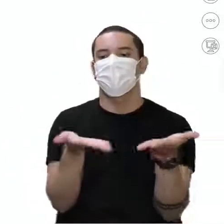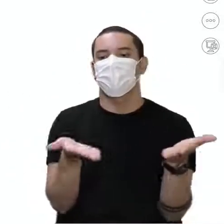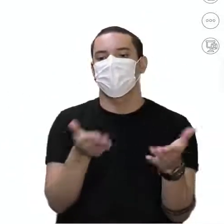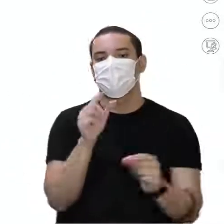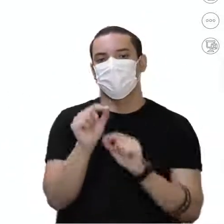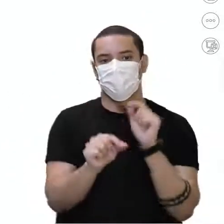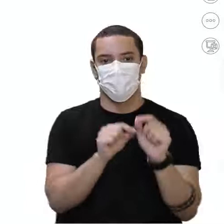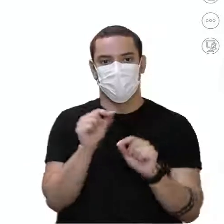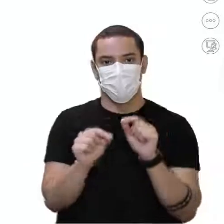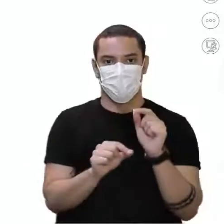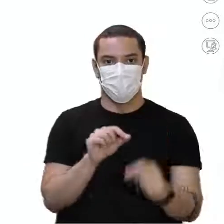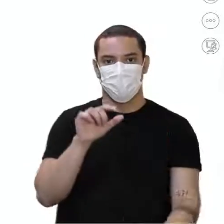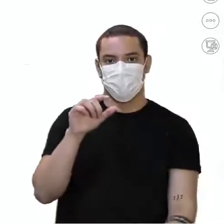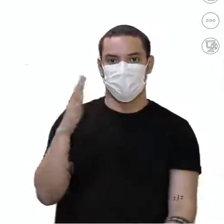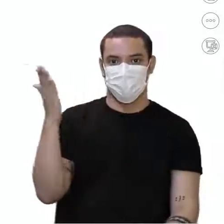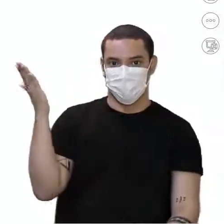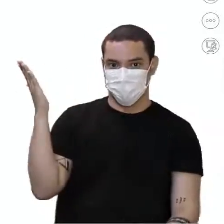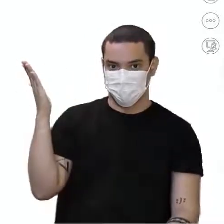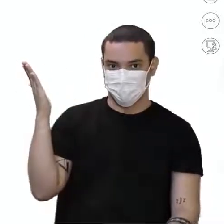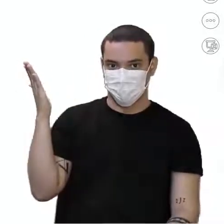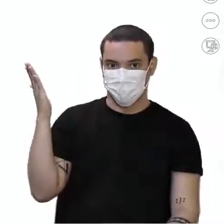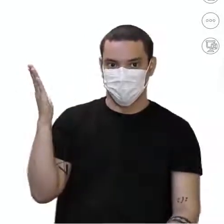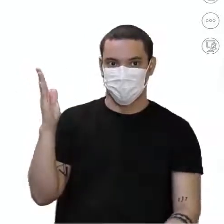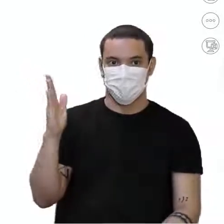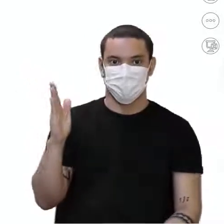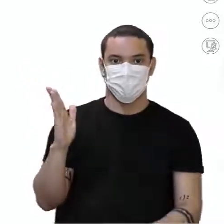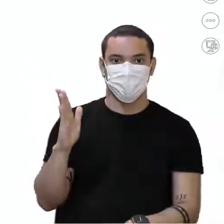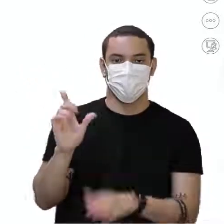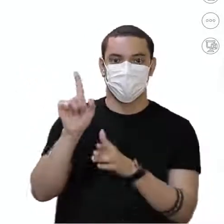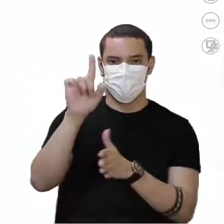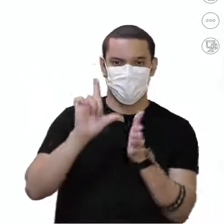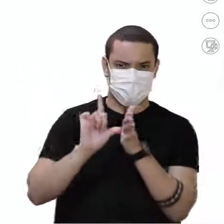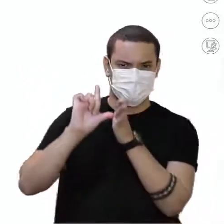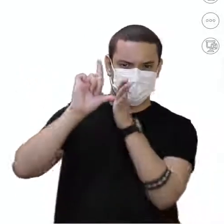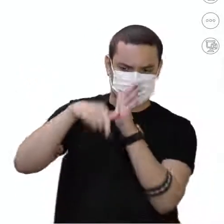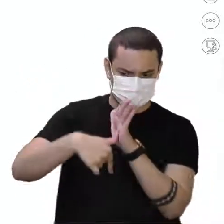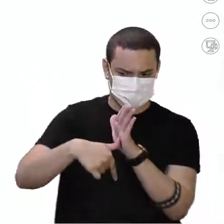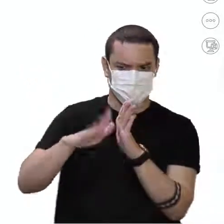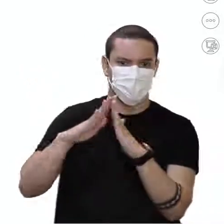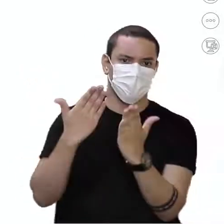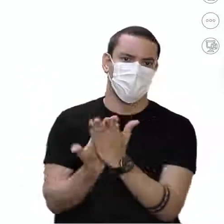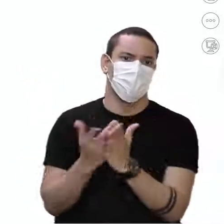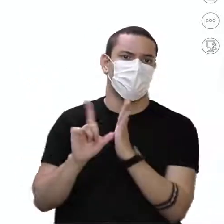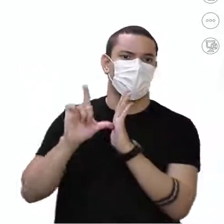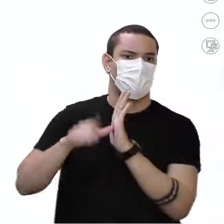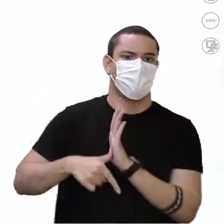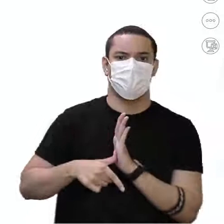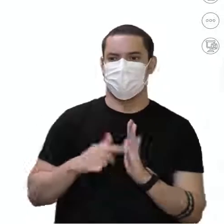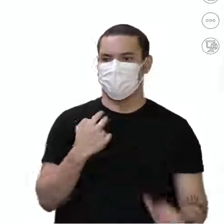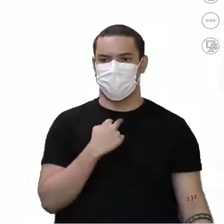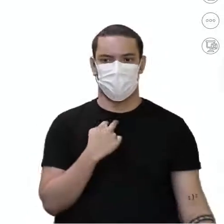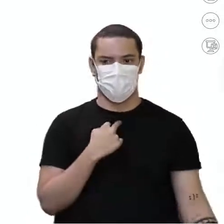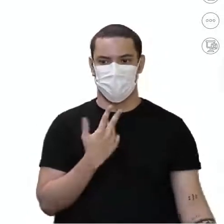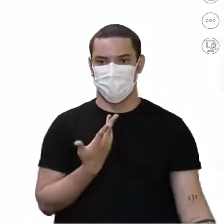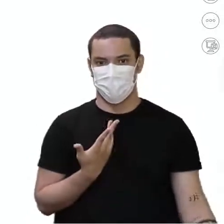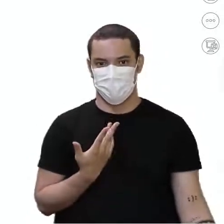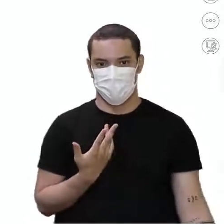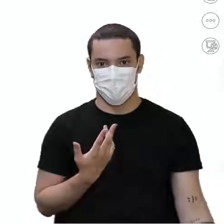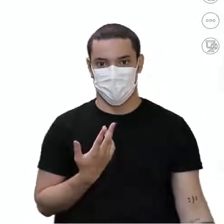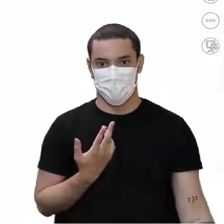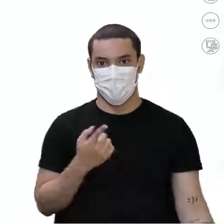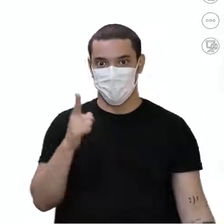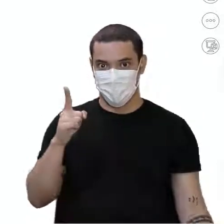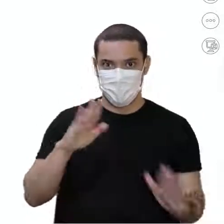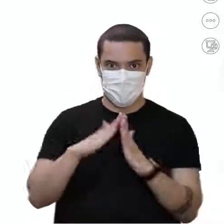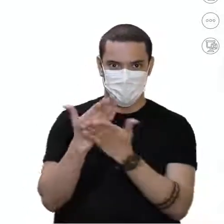quê? Late for school, atrasar para a escola. Então, se atrasar para ir à escola.